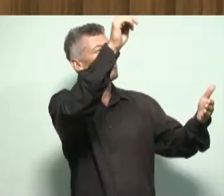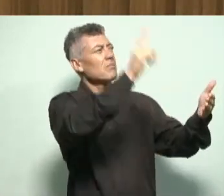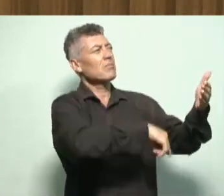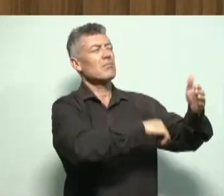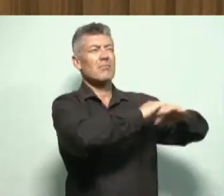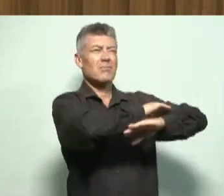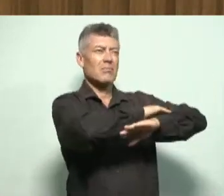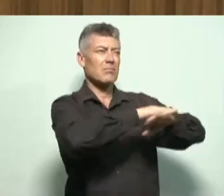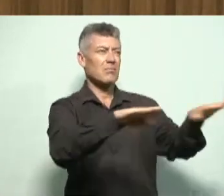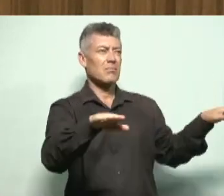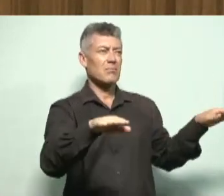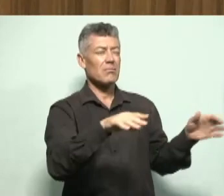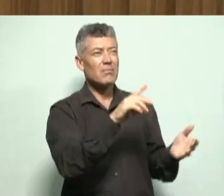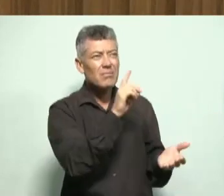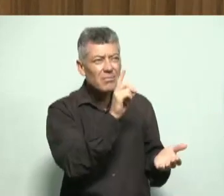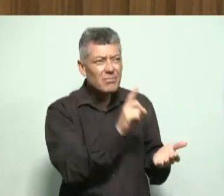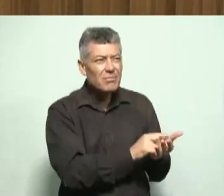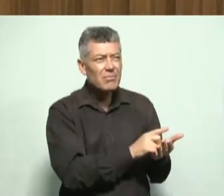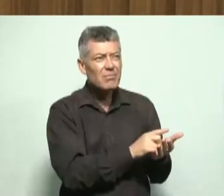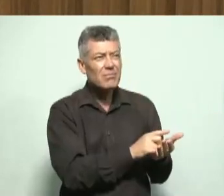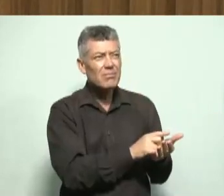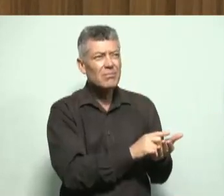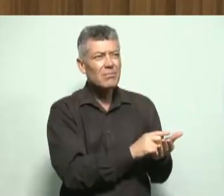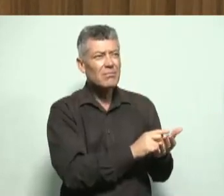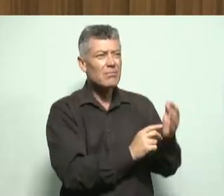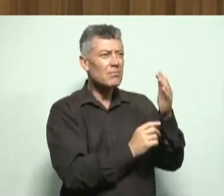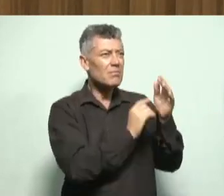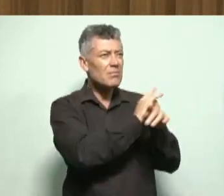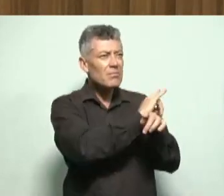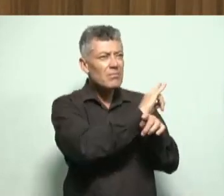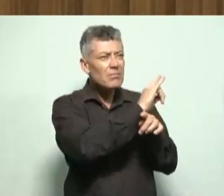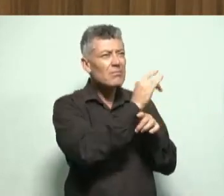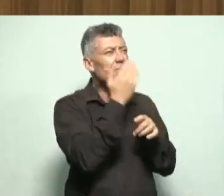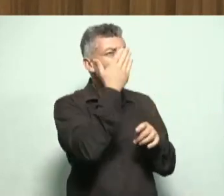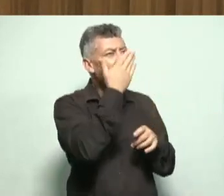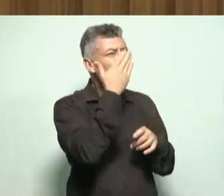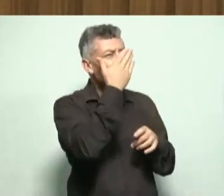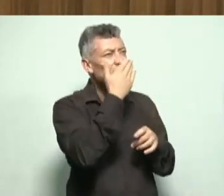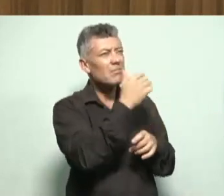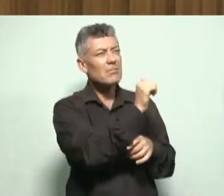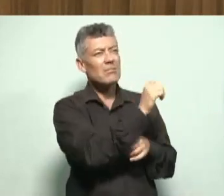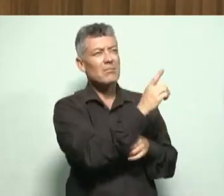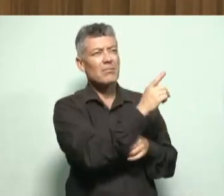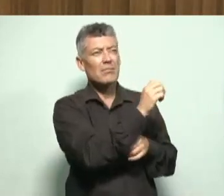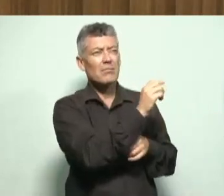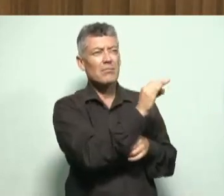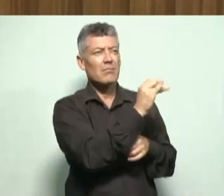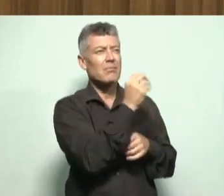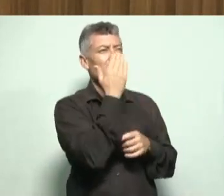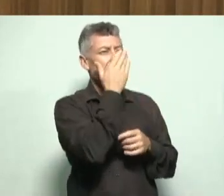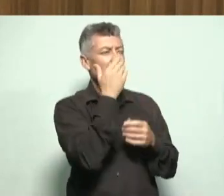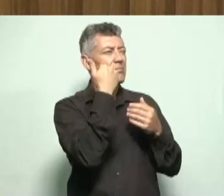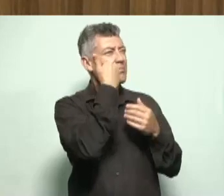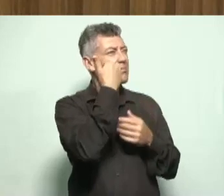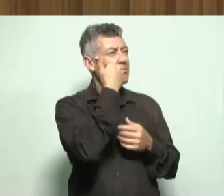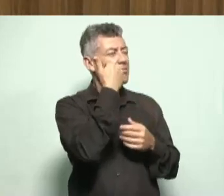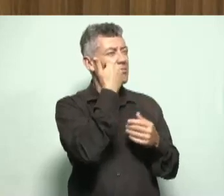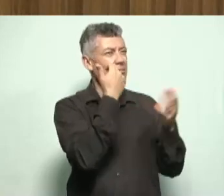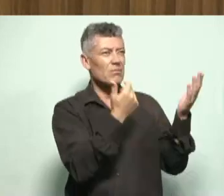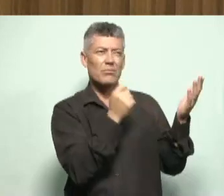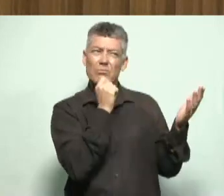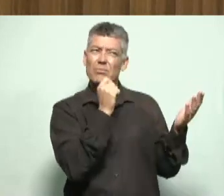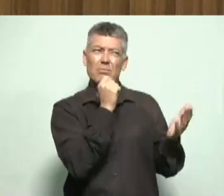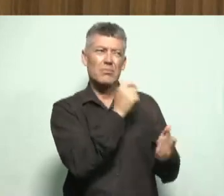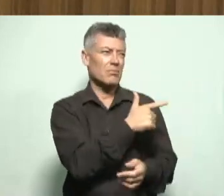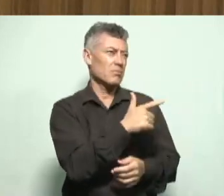ali era, de fato, estímulo à prostituição, apologia à safadeza. E não é desse